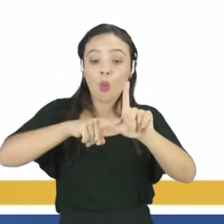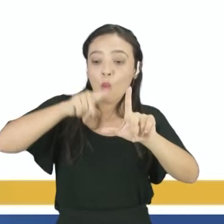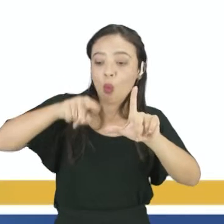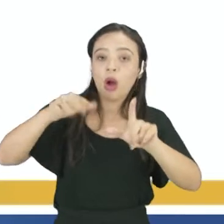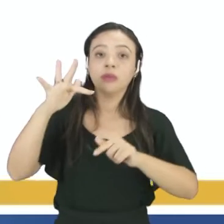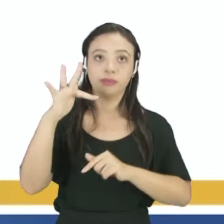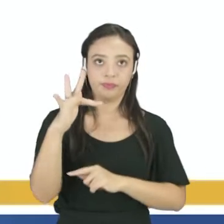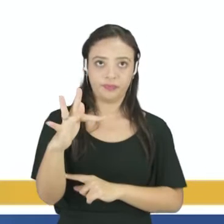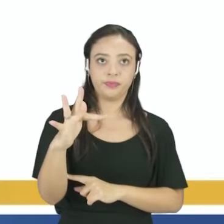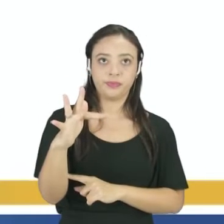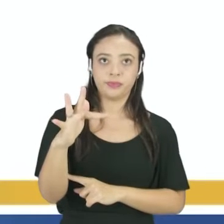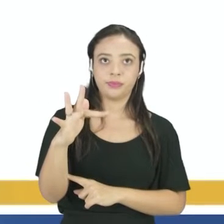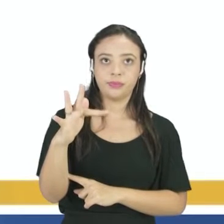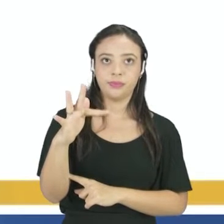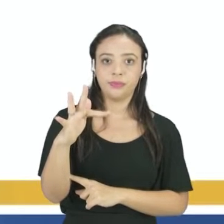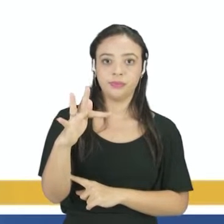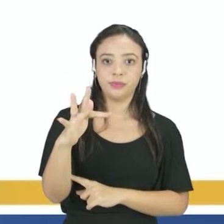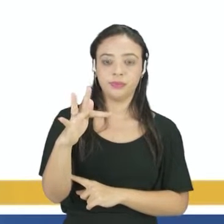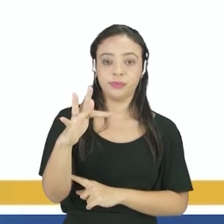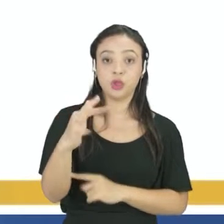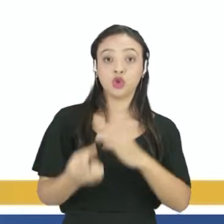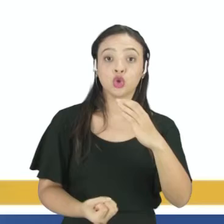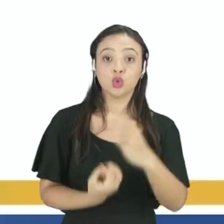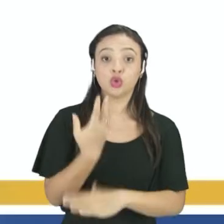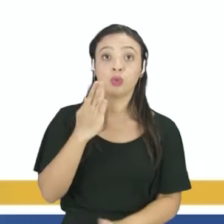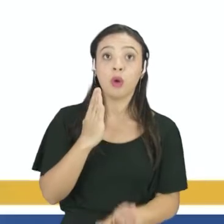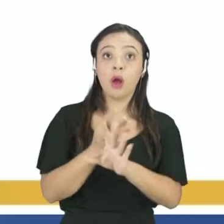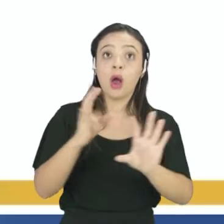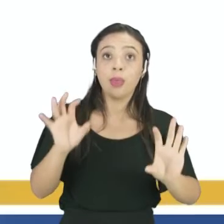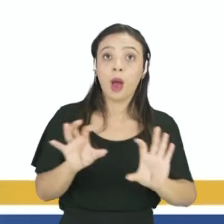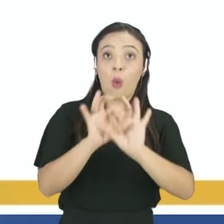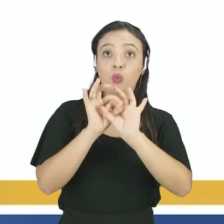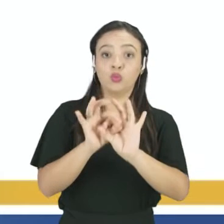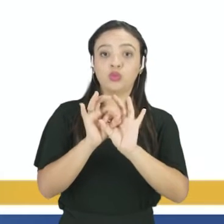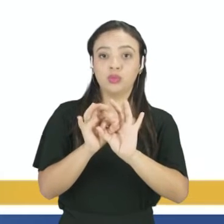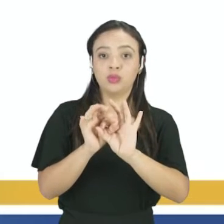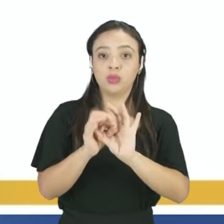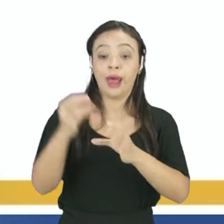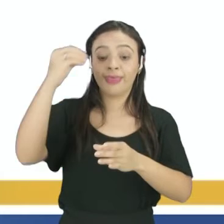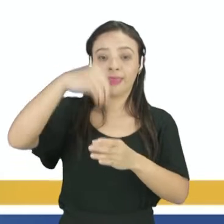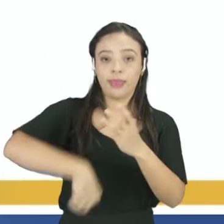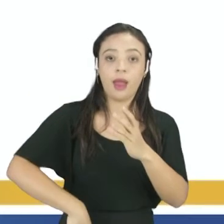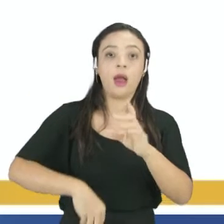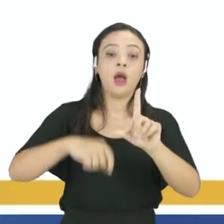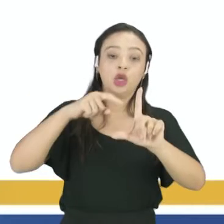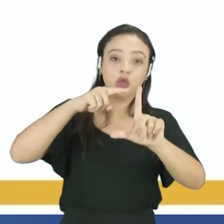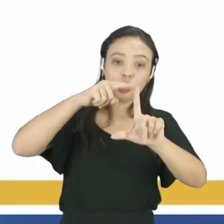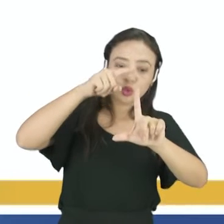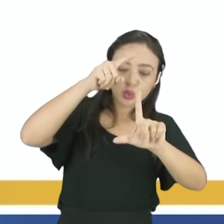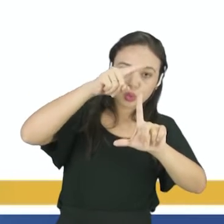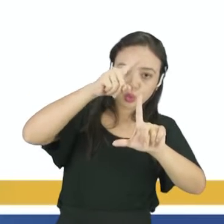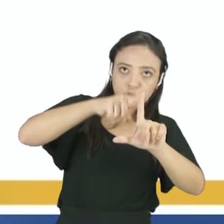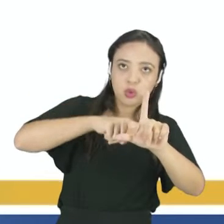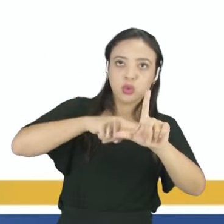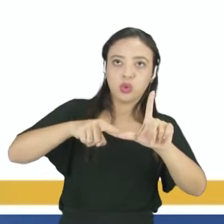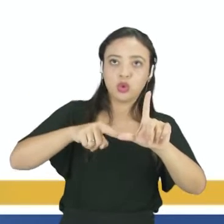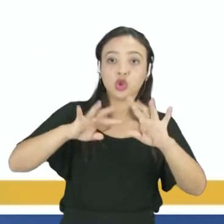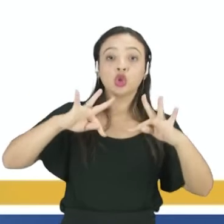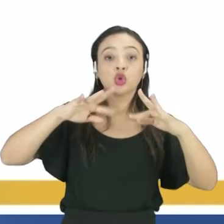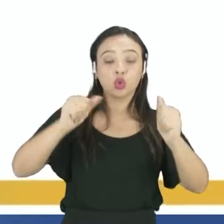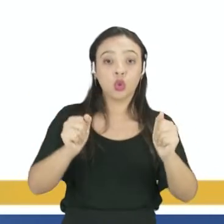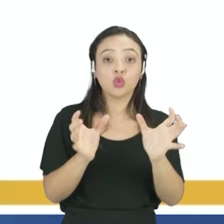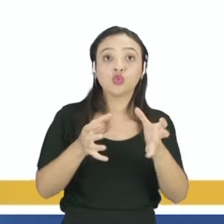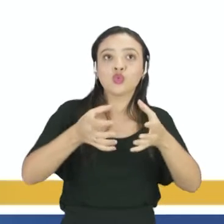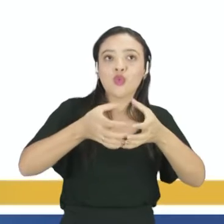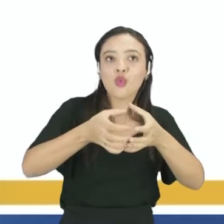de f é formado pela reunião no plano cartesiano de todos os pares ordenados da forma x f